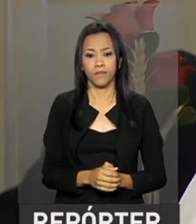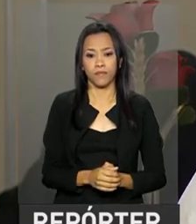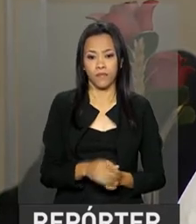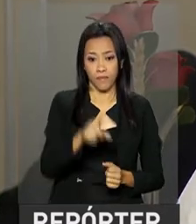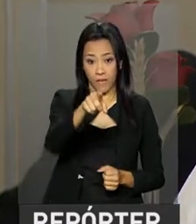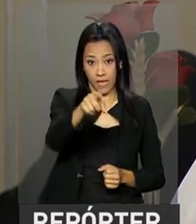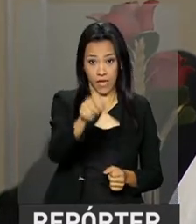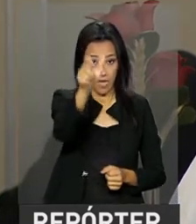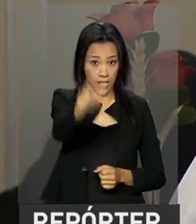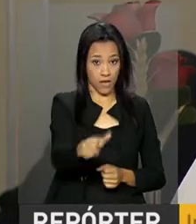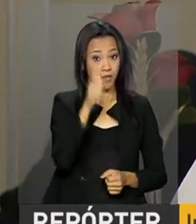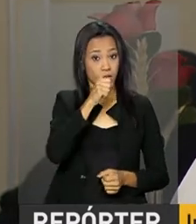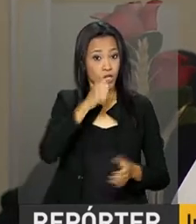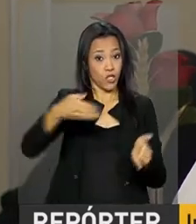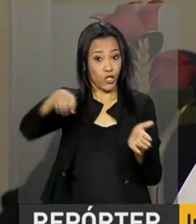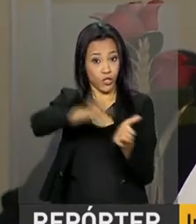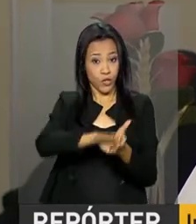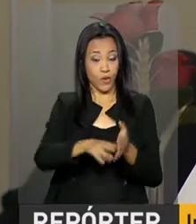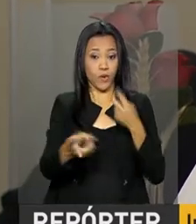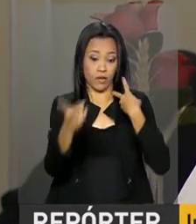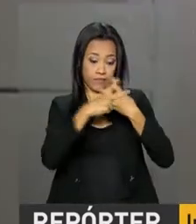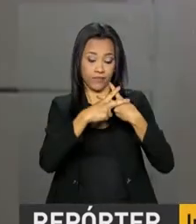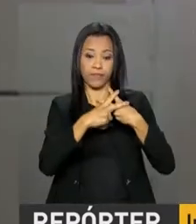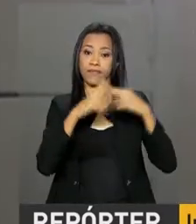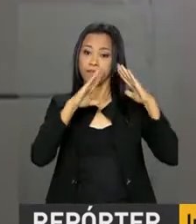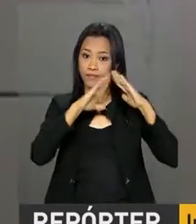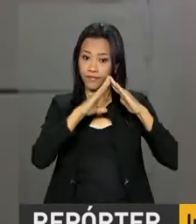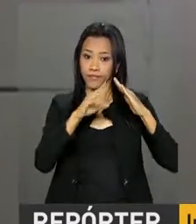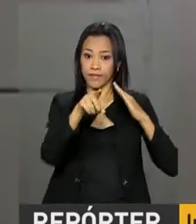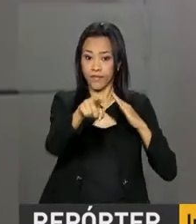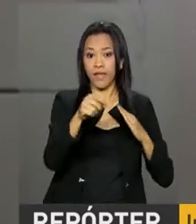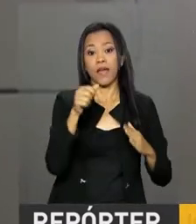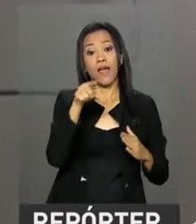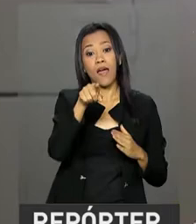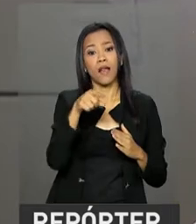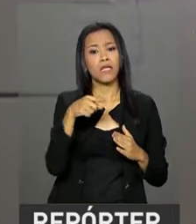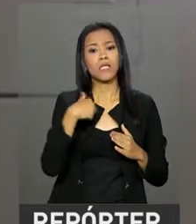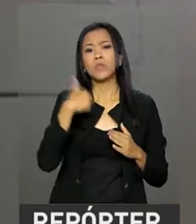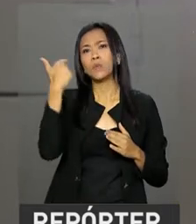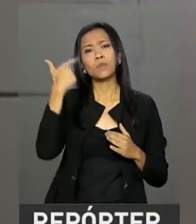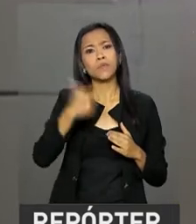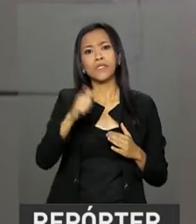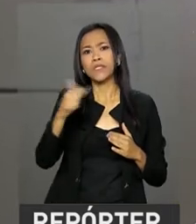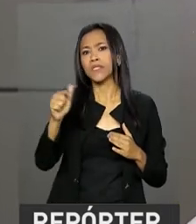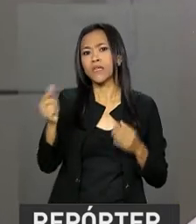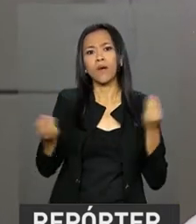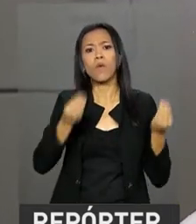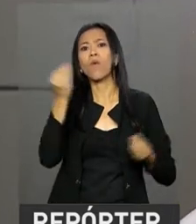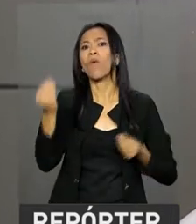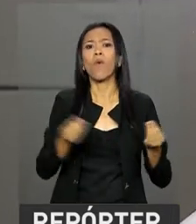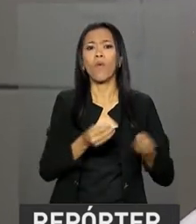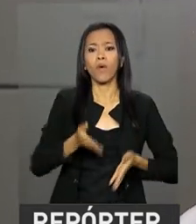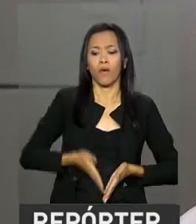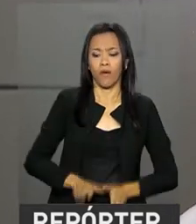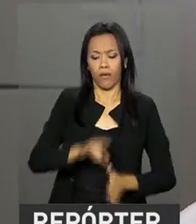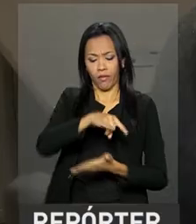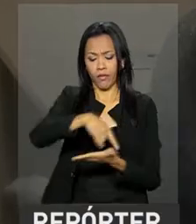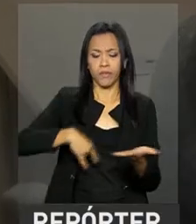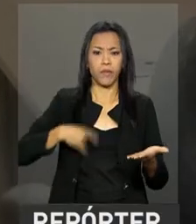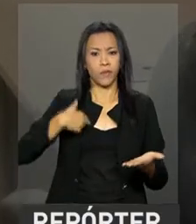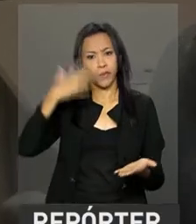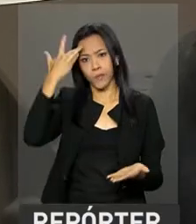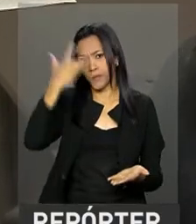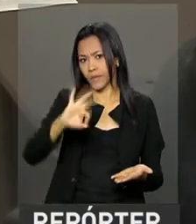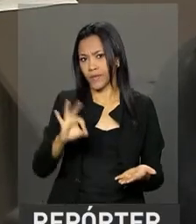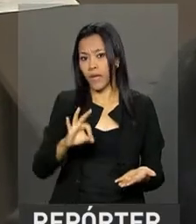Quando chegou à penitenciária feminina do Distrito Federal, a paranaense Jesse não tinha ideia de onde andava a certidão de nascimento. Foi